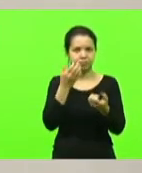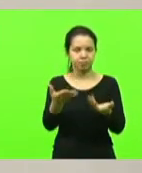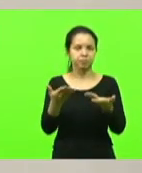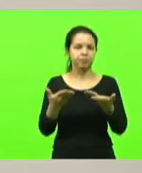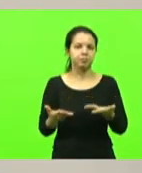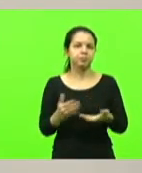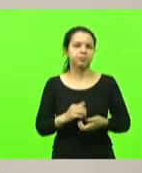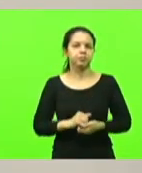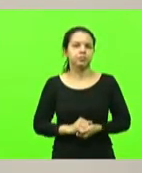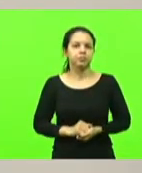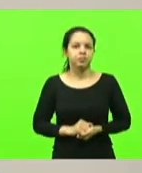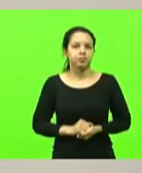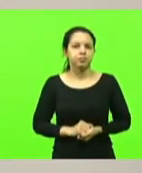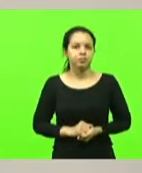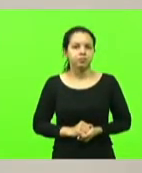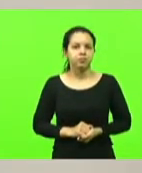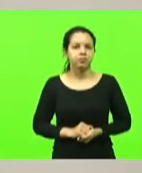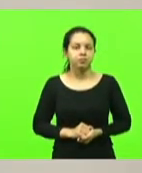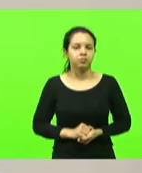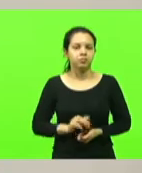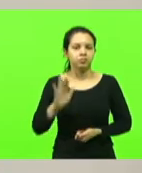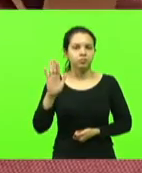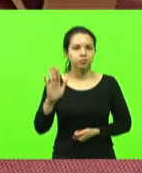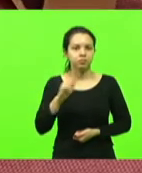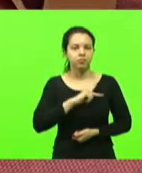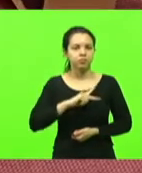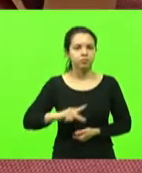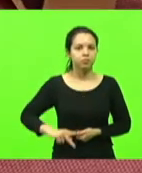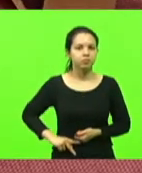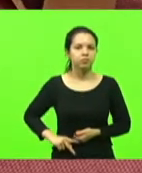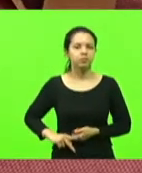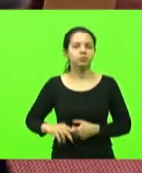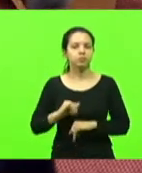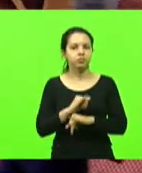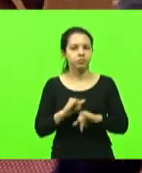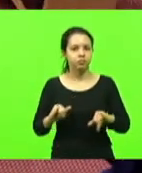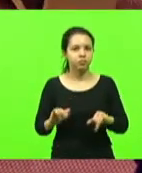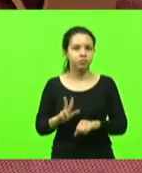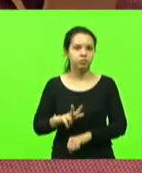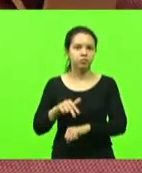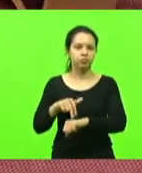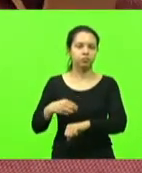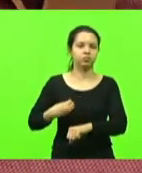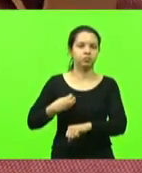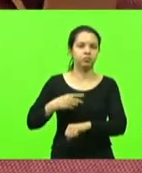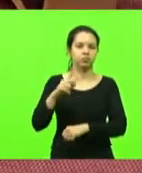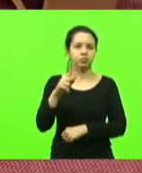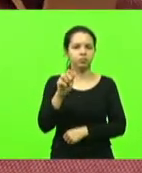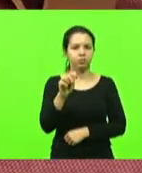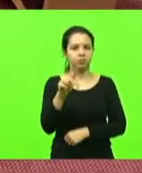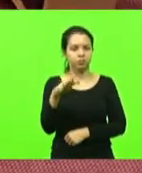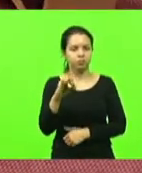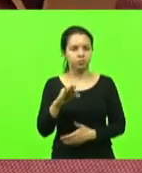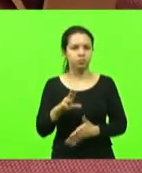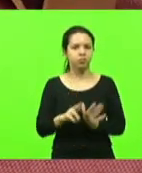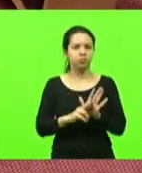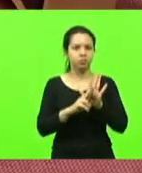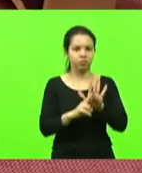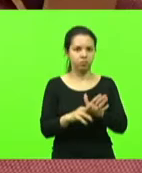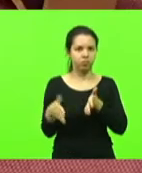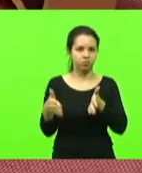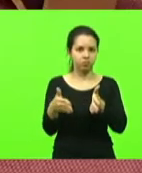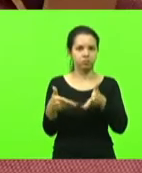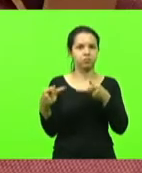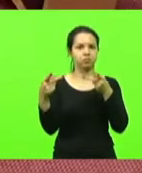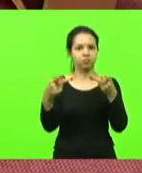Sejam todos bem-vindos. Presidente, só rapidamente ali, comunicar a presença do Paulo Ariel Brinhosa, aí, do representante ali do Estreito, está visitando a casa aqui. Muito